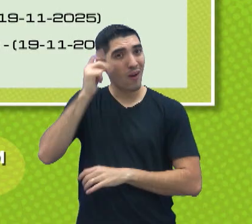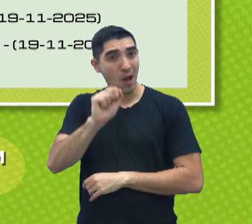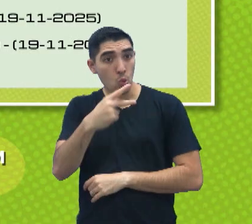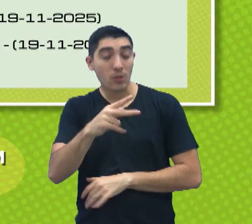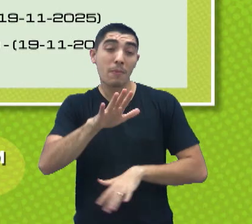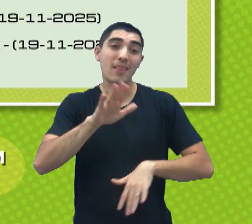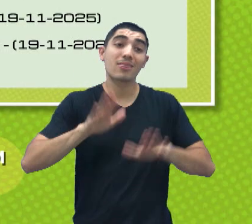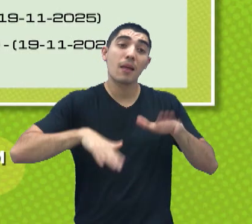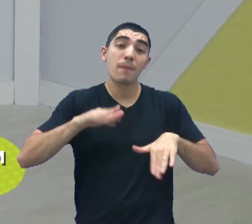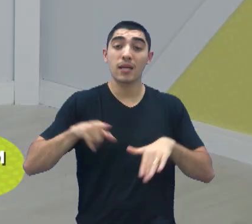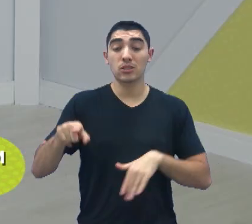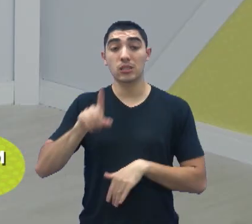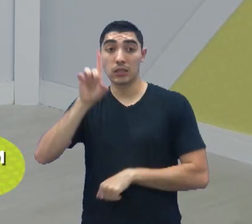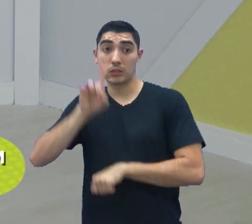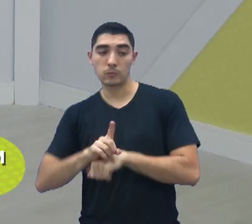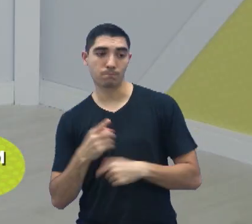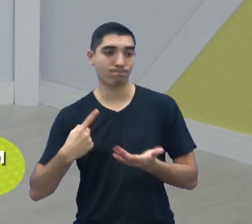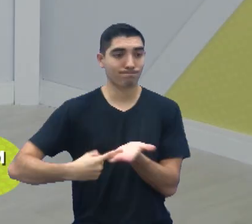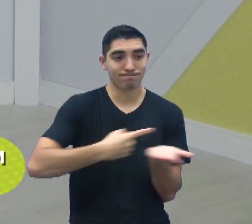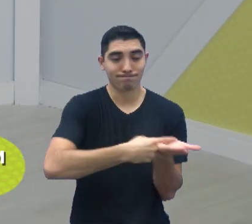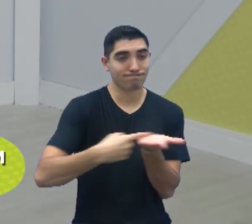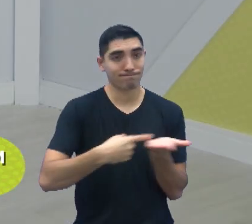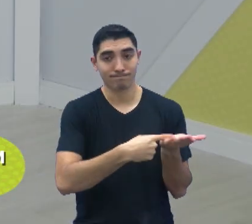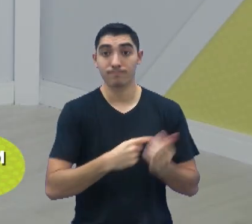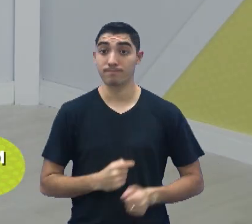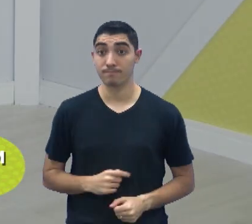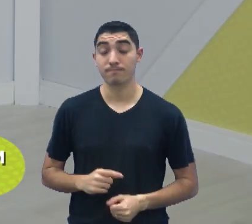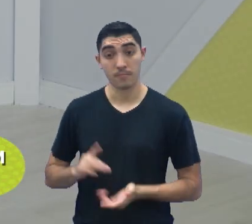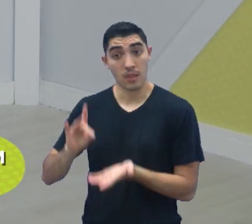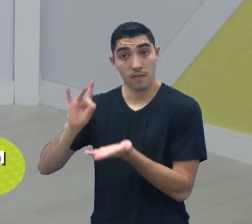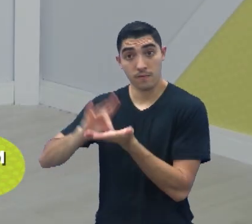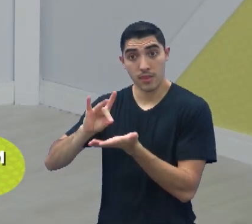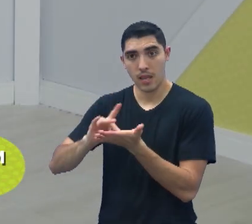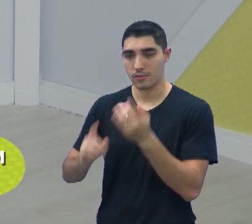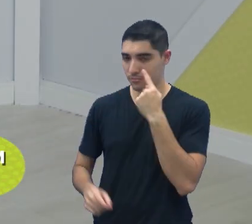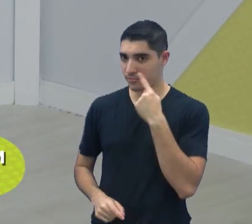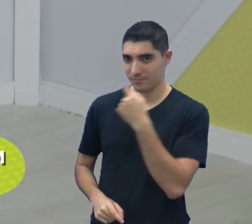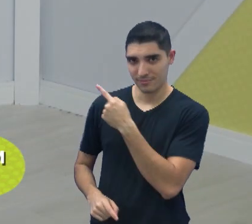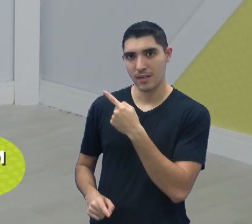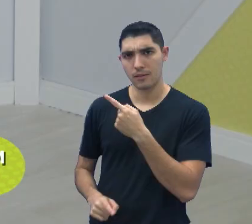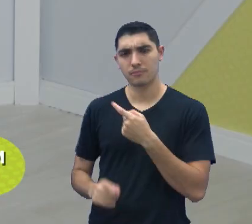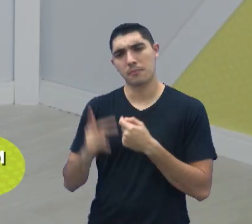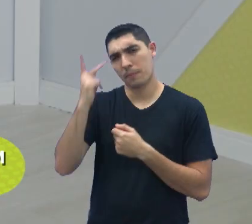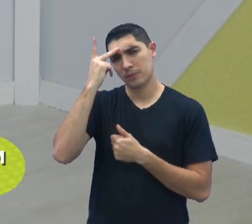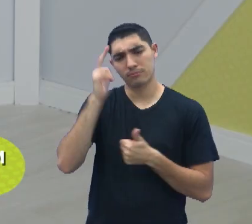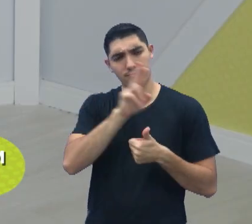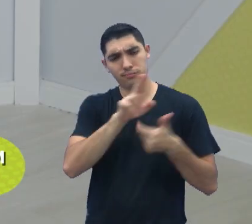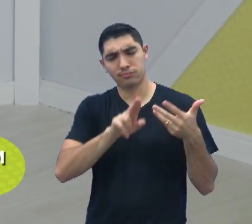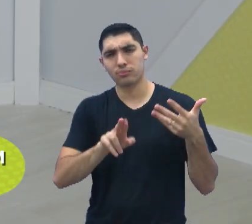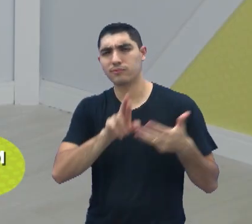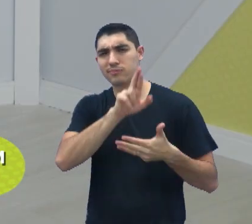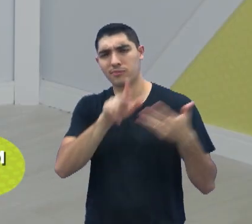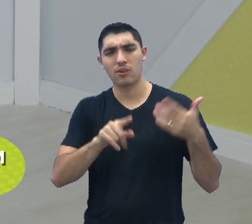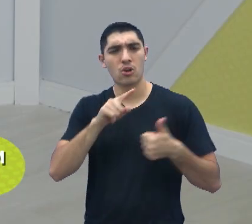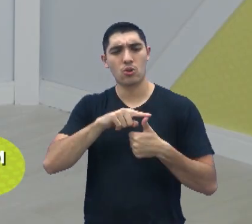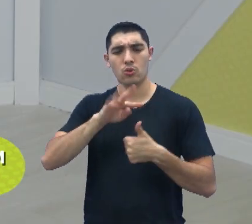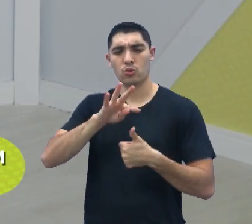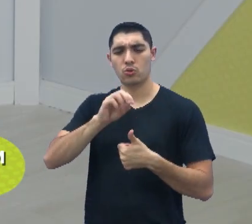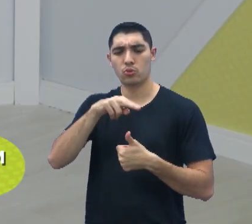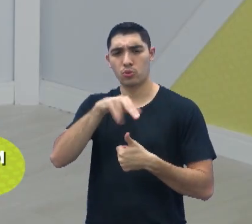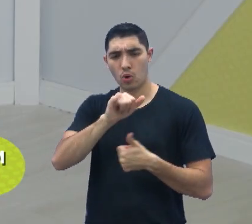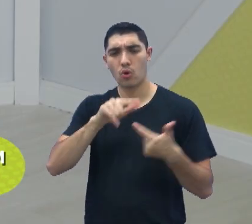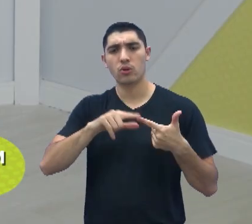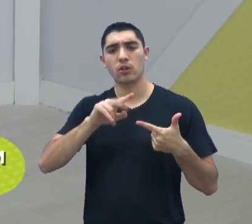negociação com a diretoria agora. Muito bem, você está vendo aí, ó, enfim, jogadores variados, Tony Lucas, Vinícius Tanque, que era o centroavante do São José,